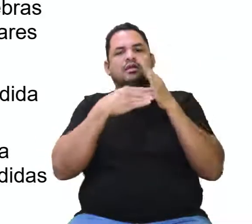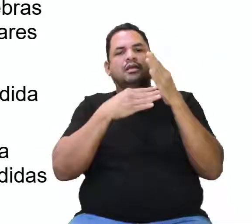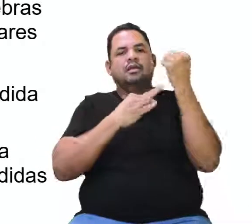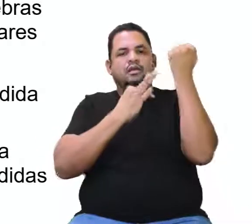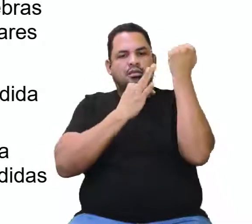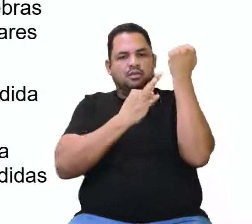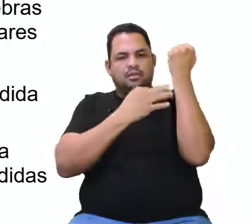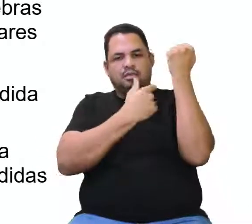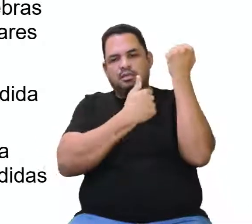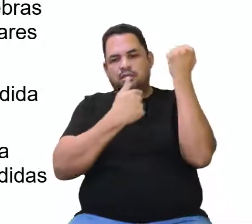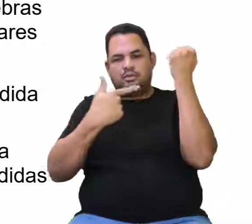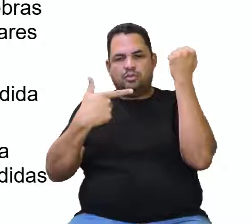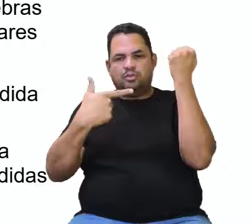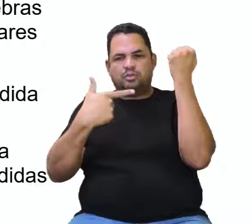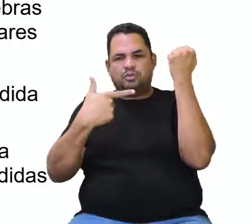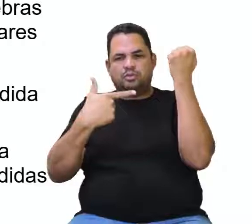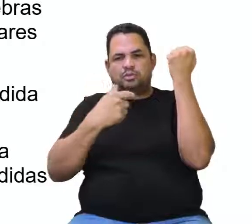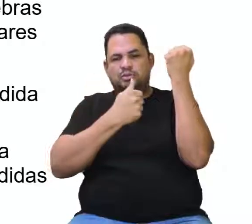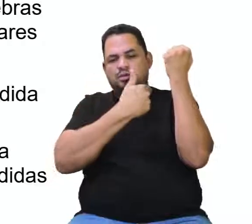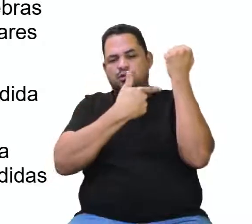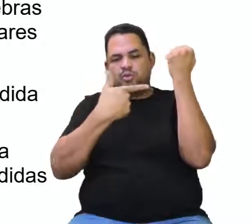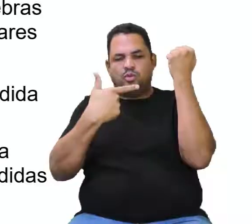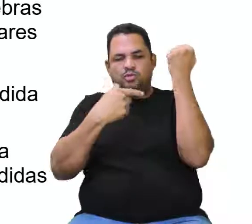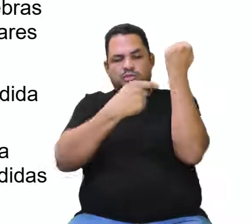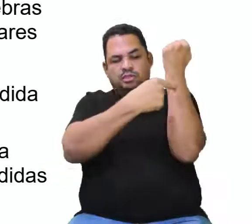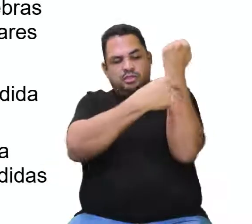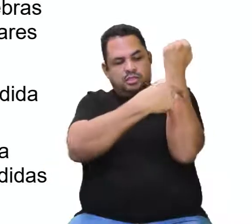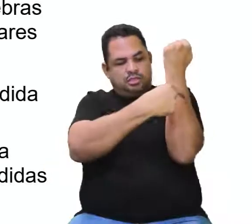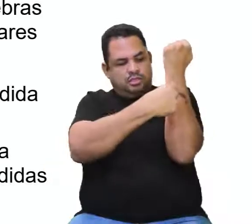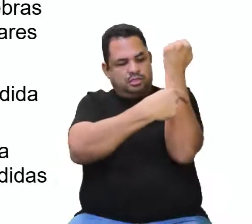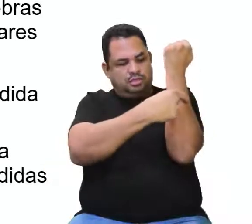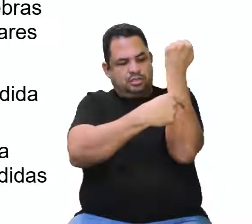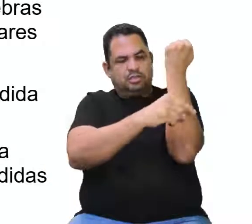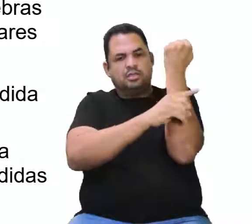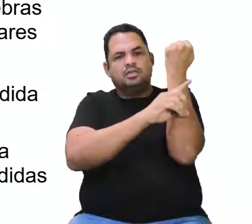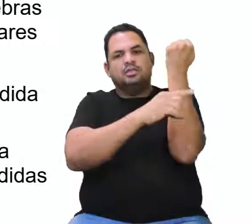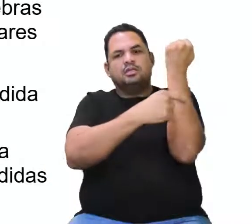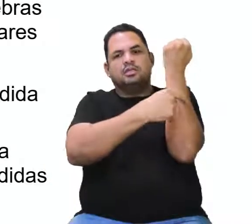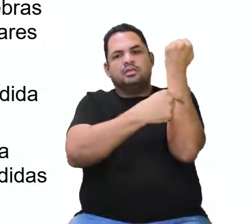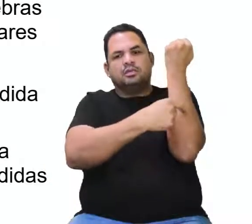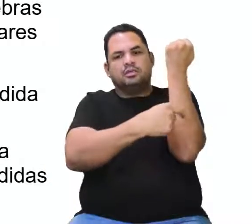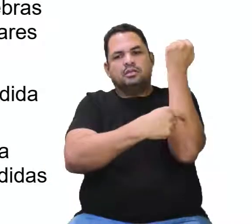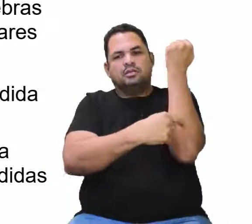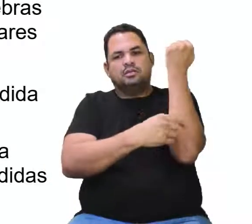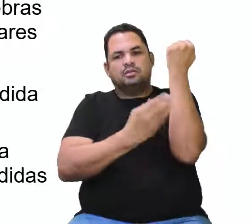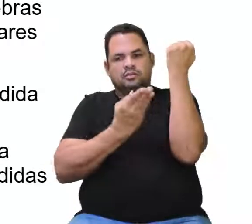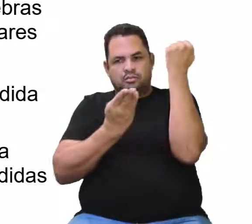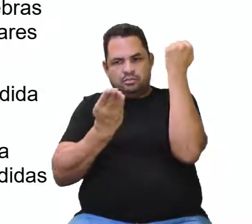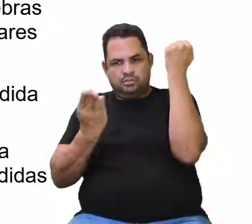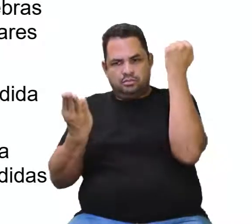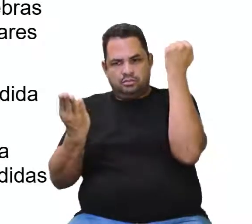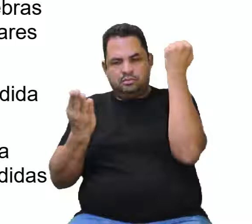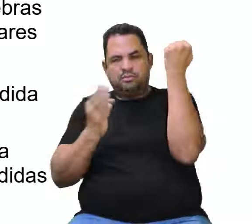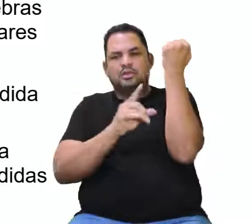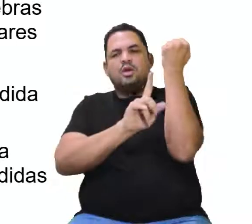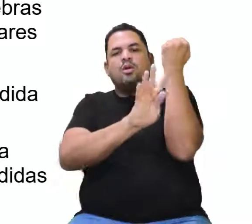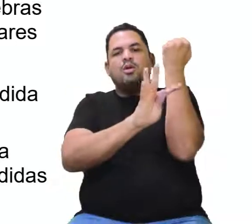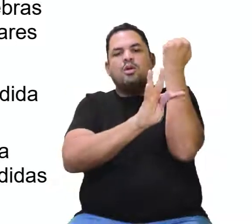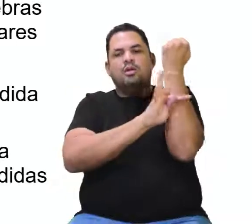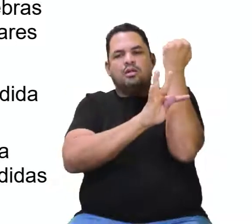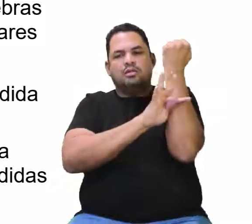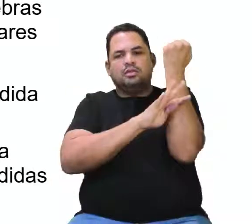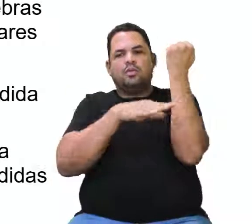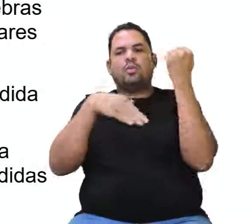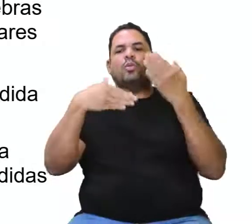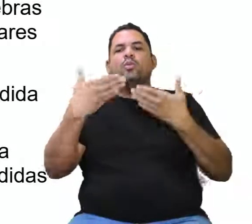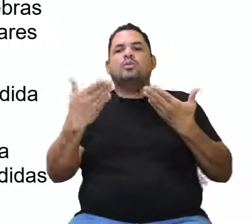T12. Isso significa o quê? Que são 12 vértebras dorsais ou torácica. Então, quando eu tenho